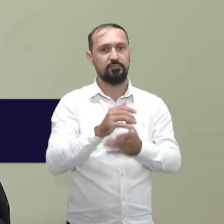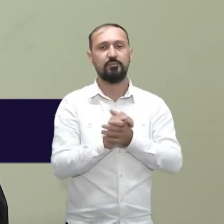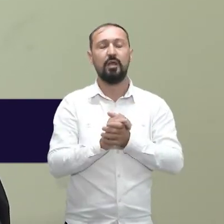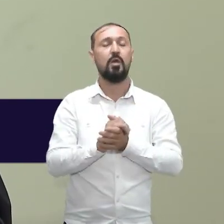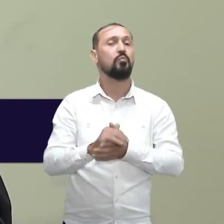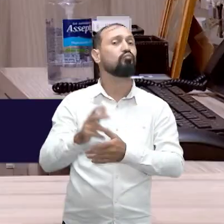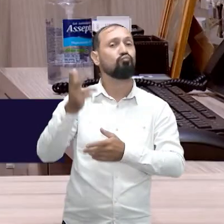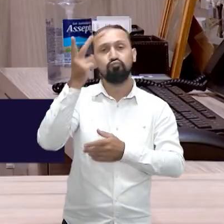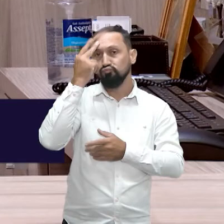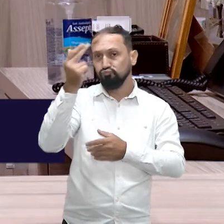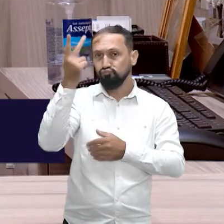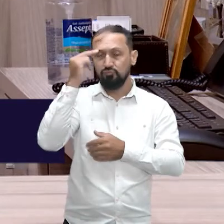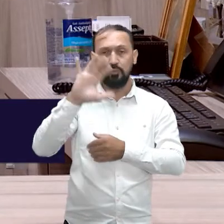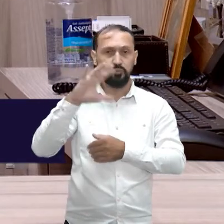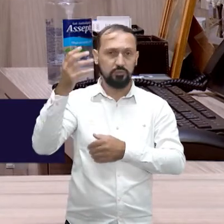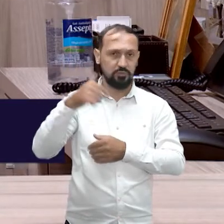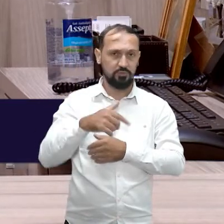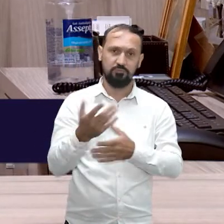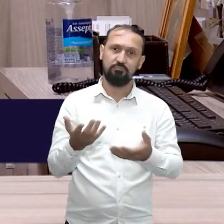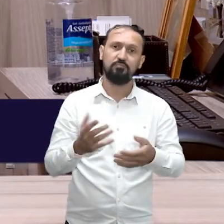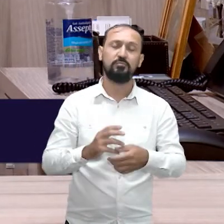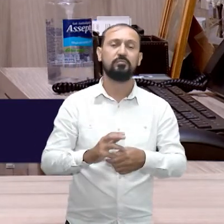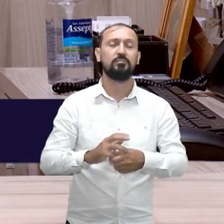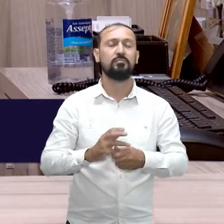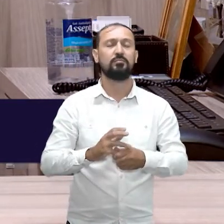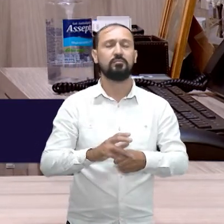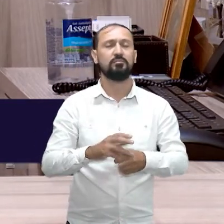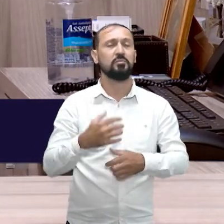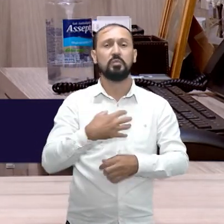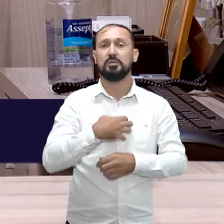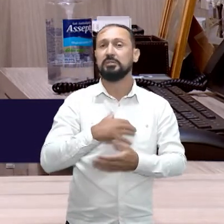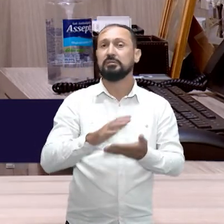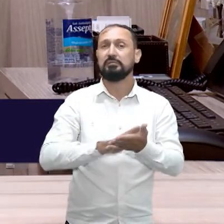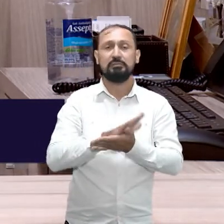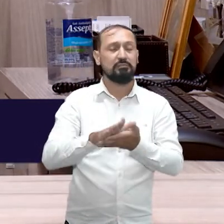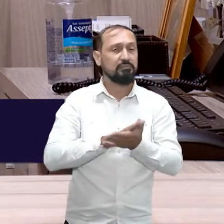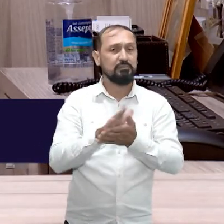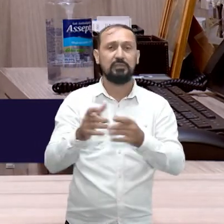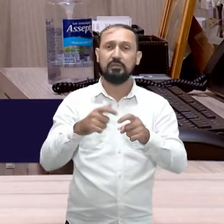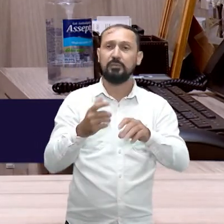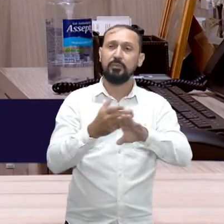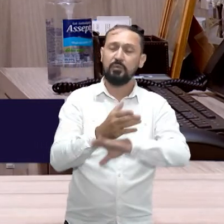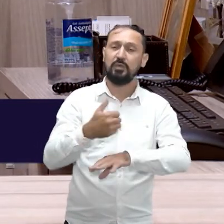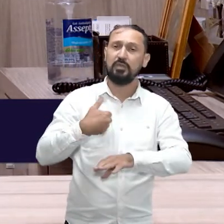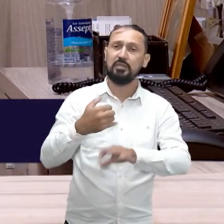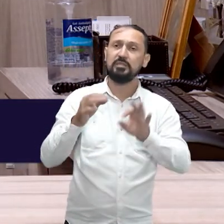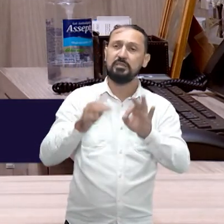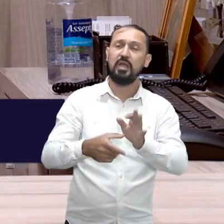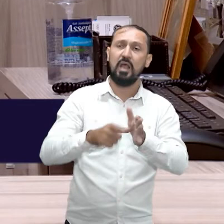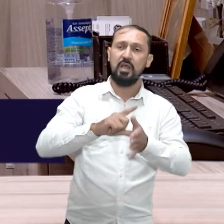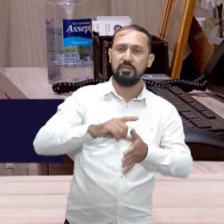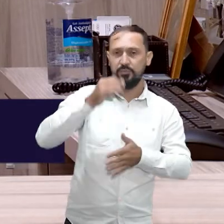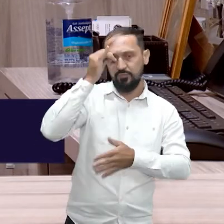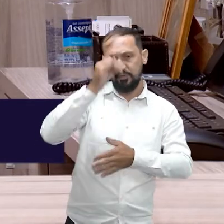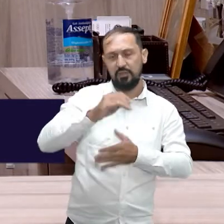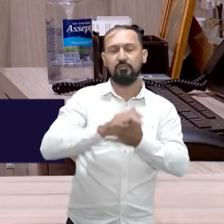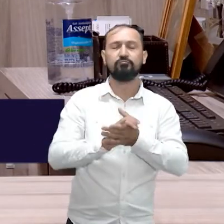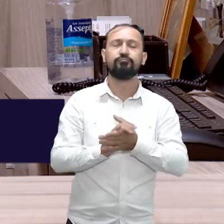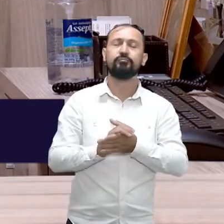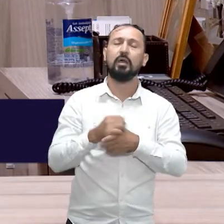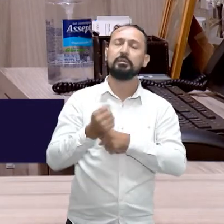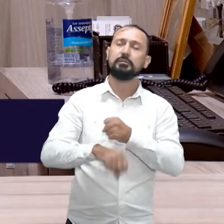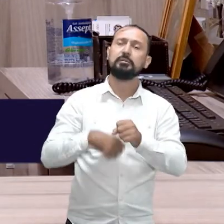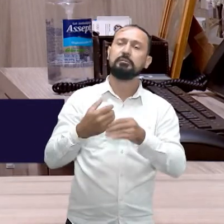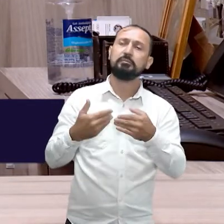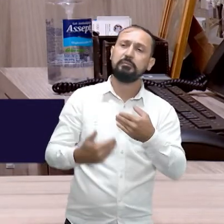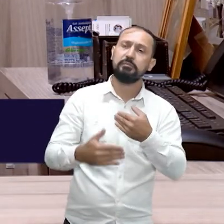eu relatei? Então, exatamente, é muito comum acontecer isso. As pessoas não sentem nada, não procuram na idade certa